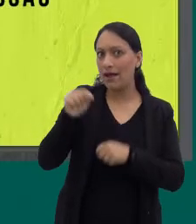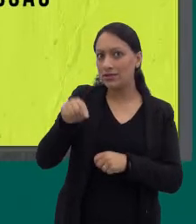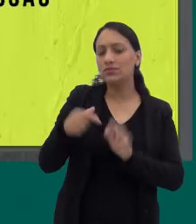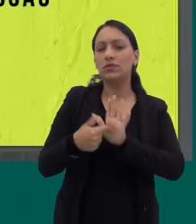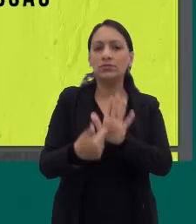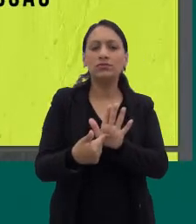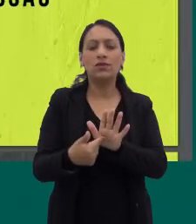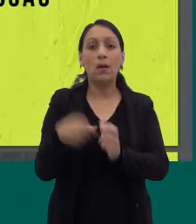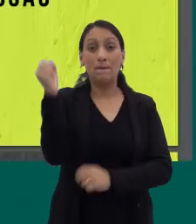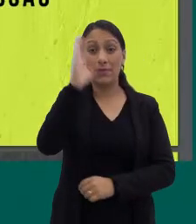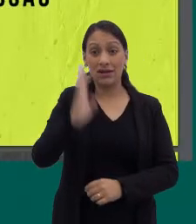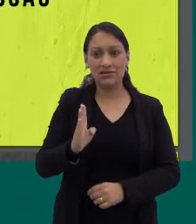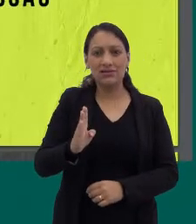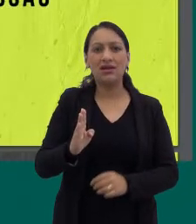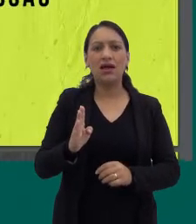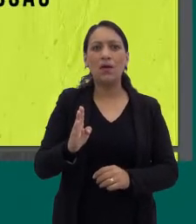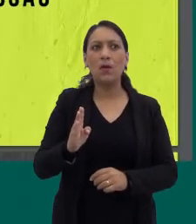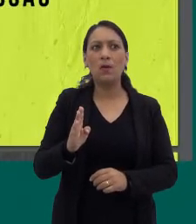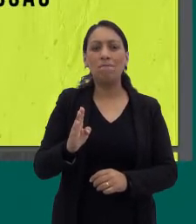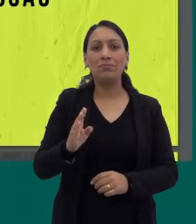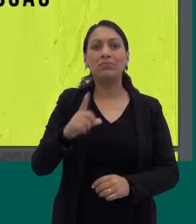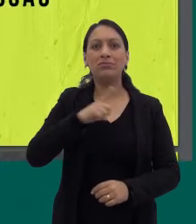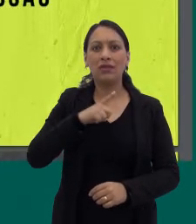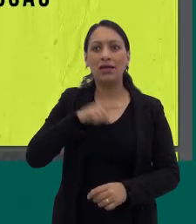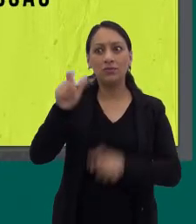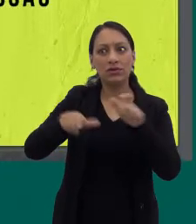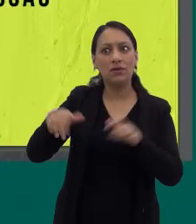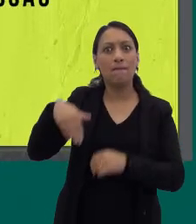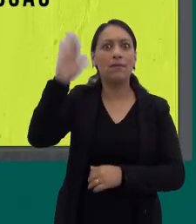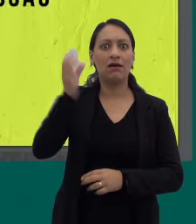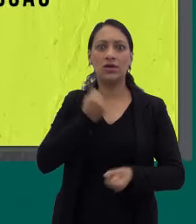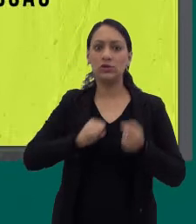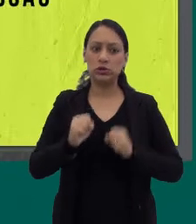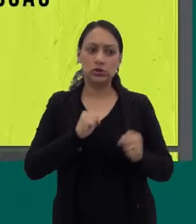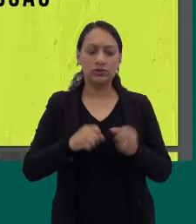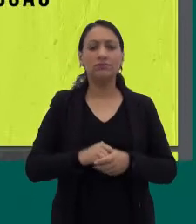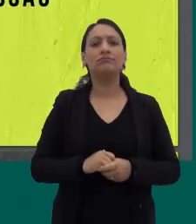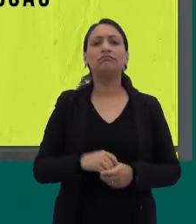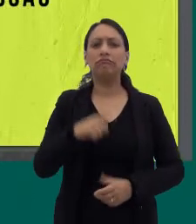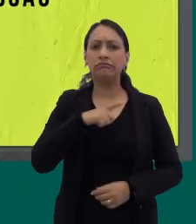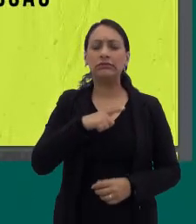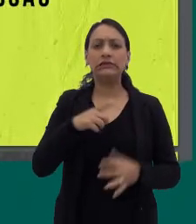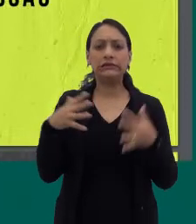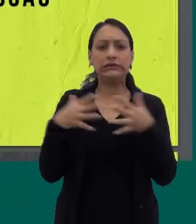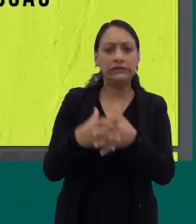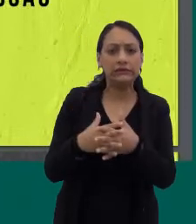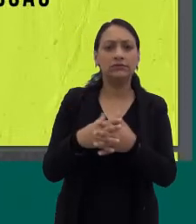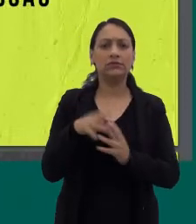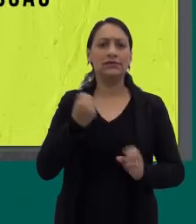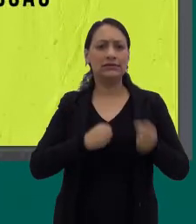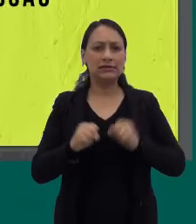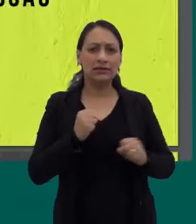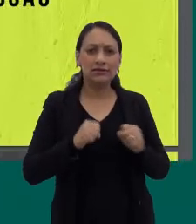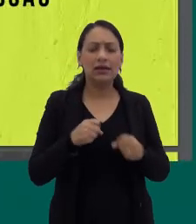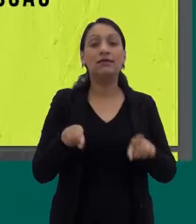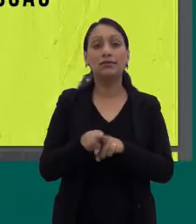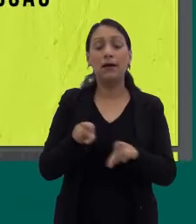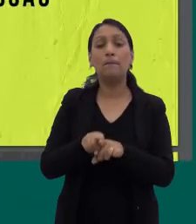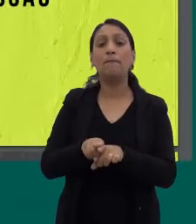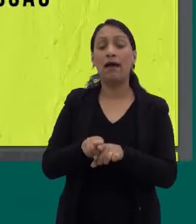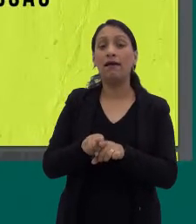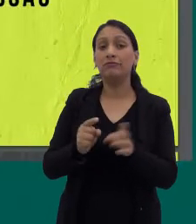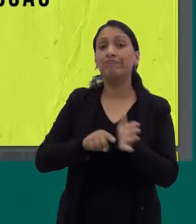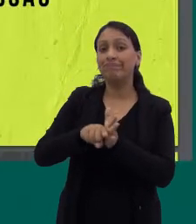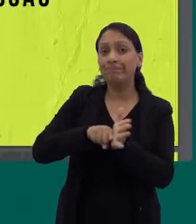mais ansioso do mundo. Né? Então, nós temos casos de crise de ansiedade, casos de ansiedade instaurados e diagnosticados,